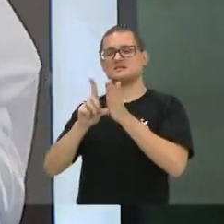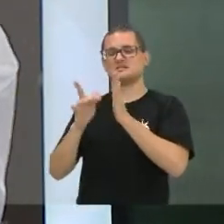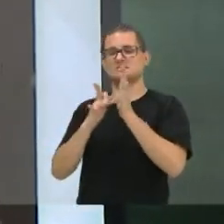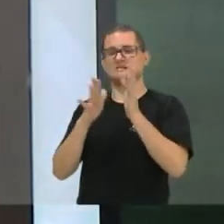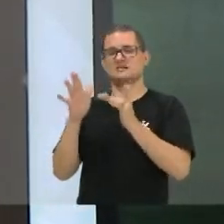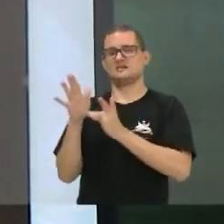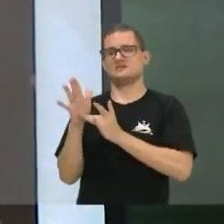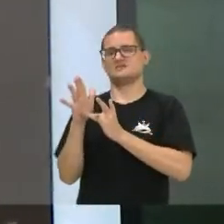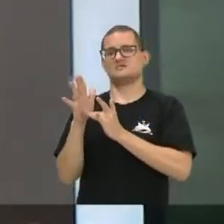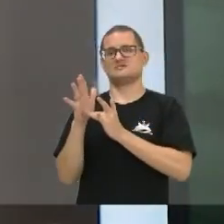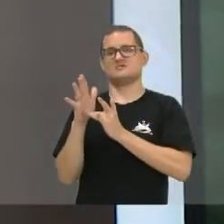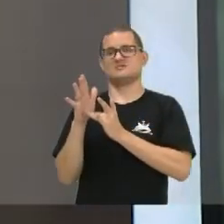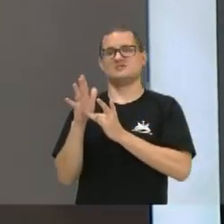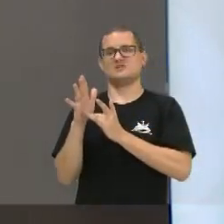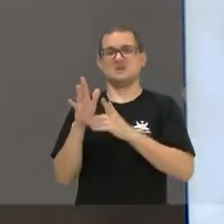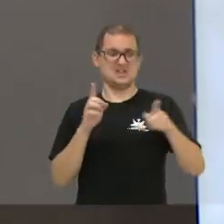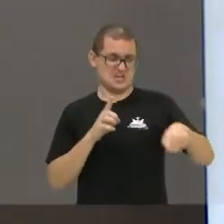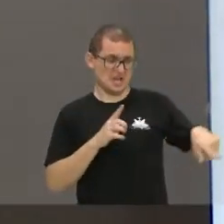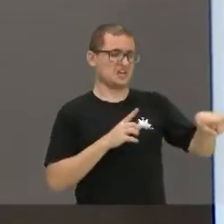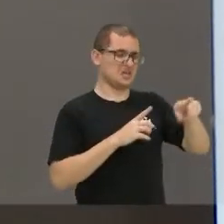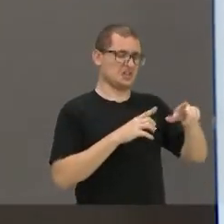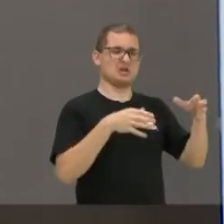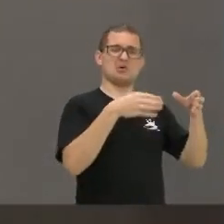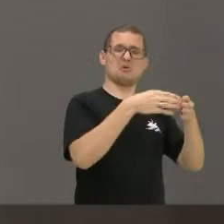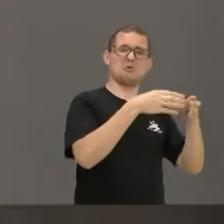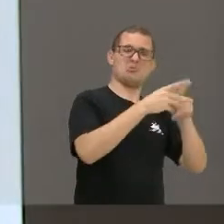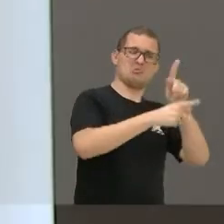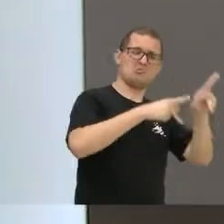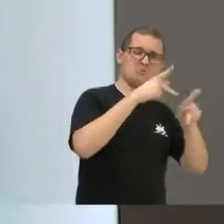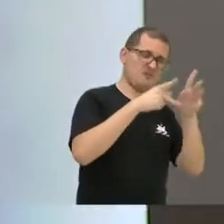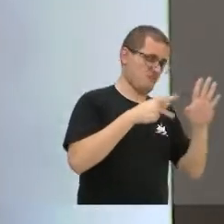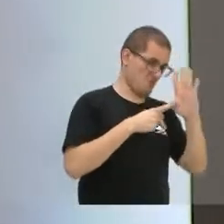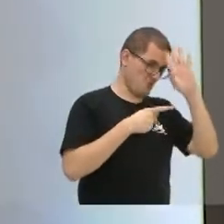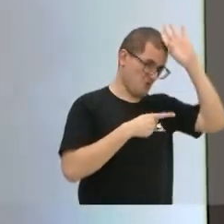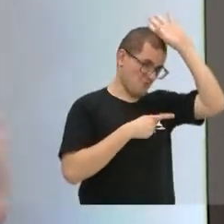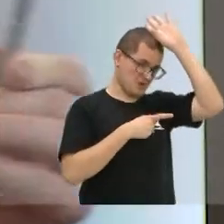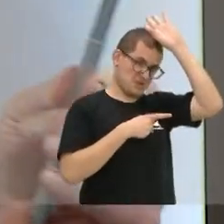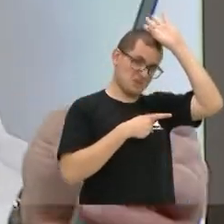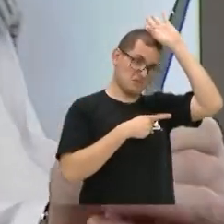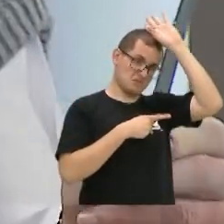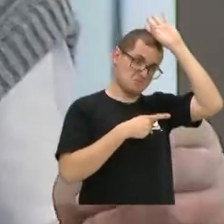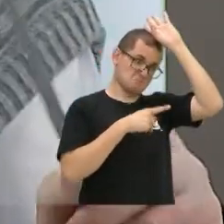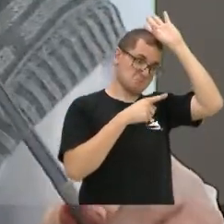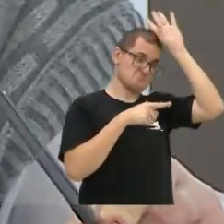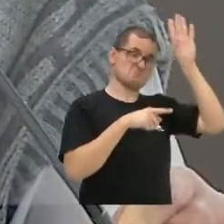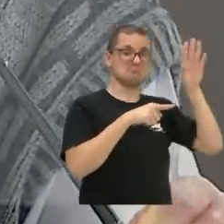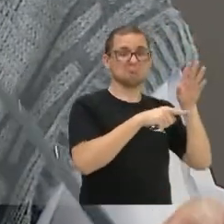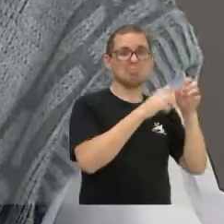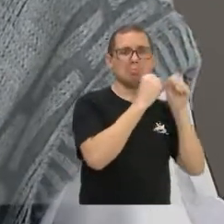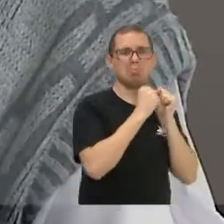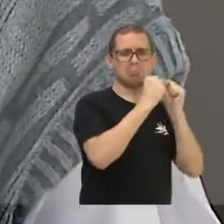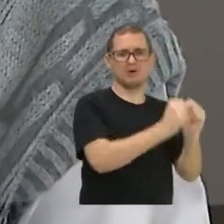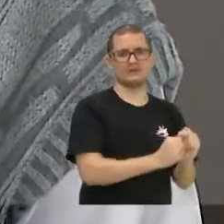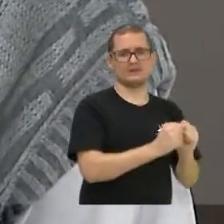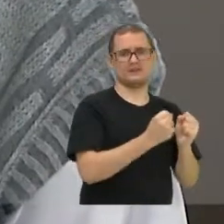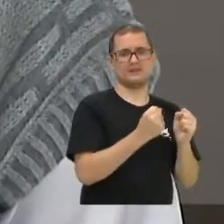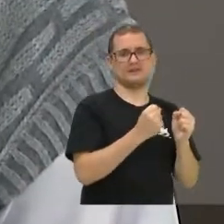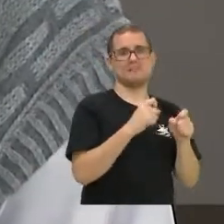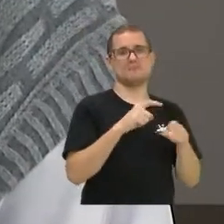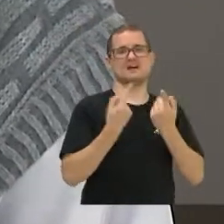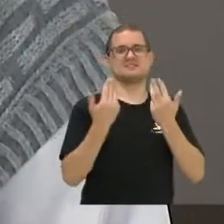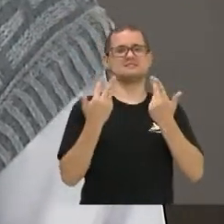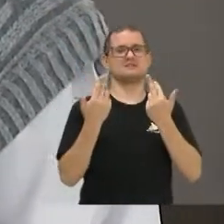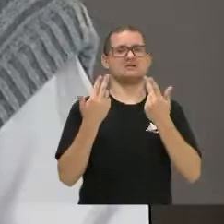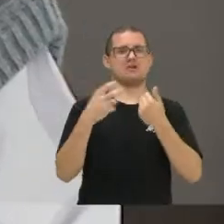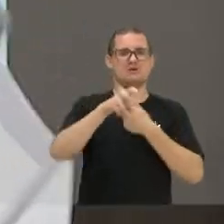poderoso que seja o império romano e o seu imperador e como outrora o passar a ordem